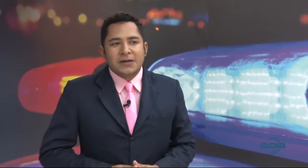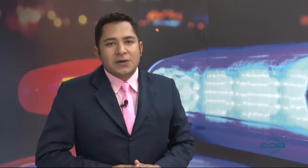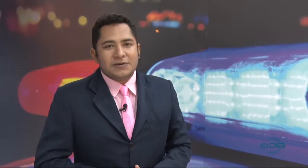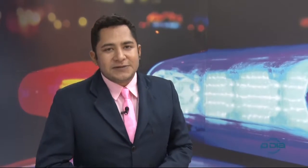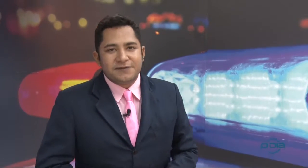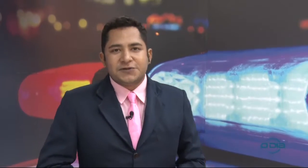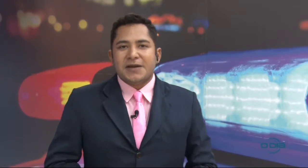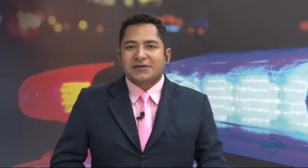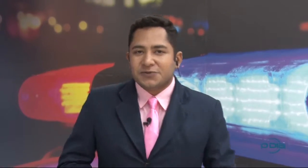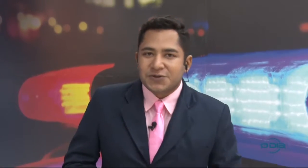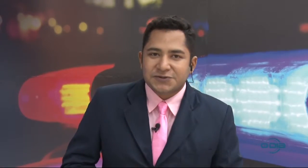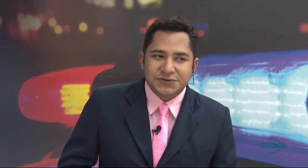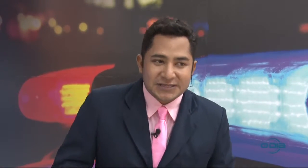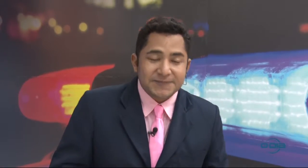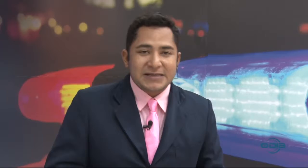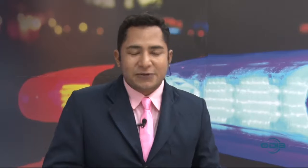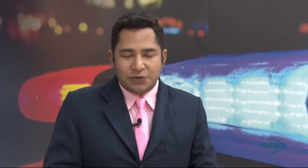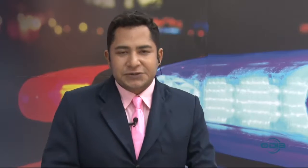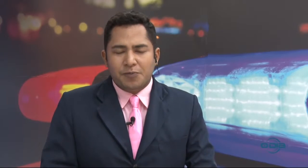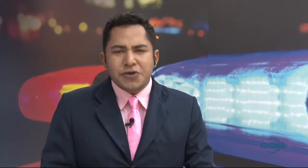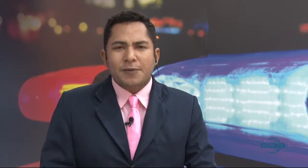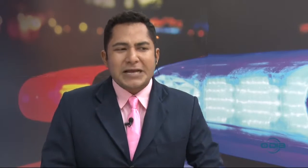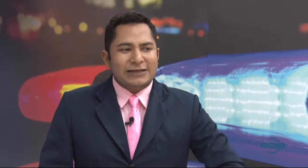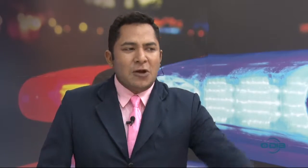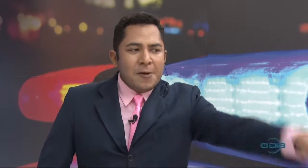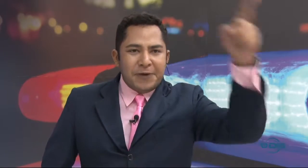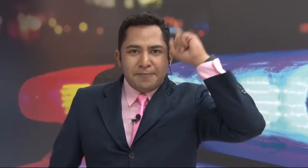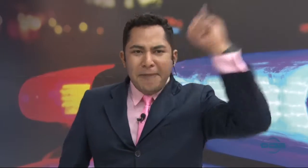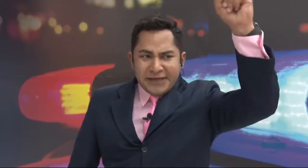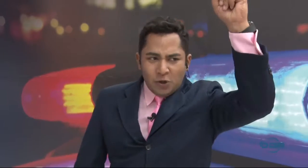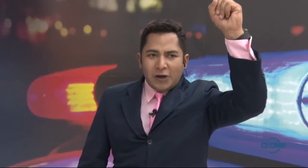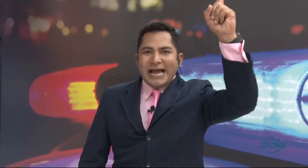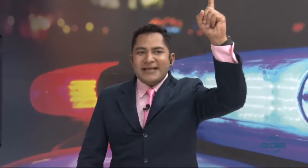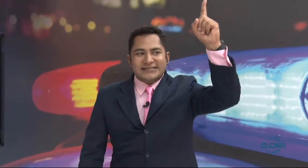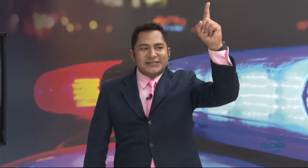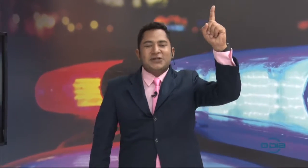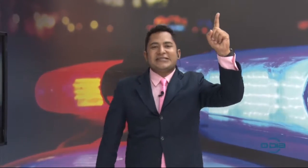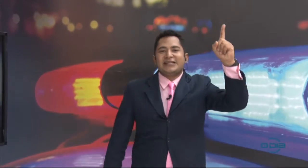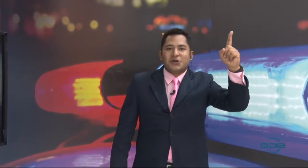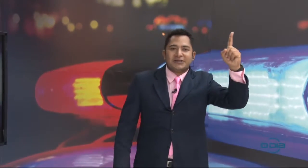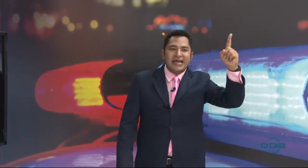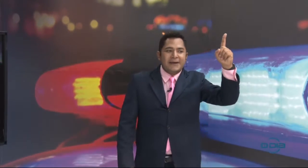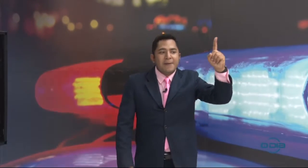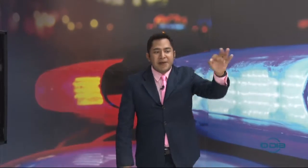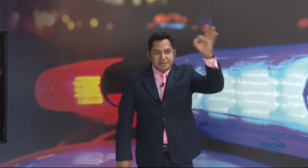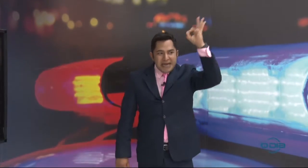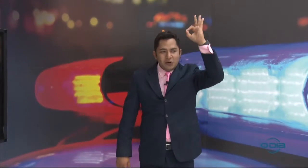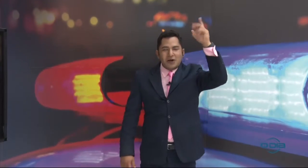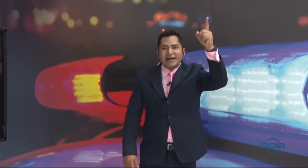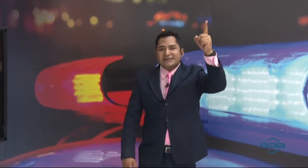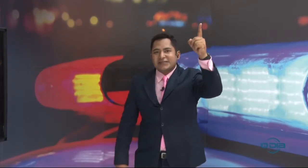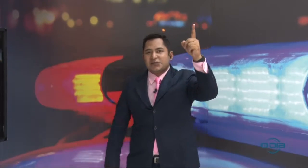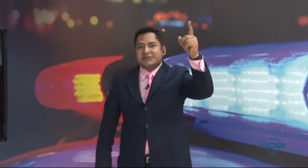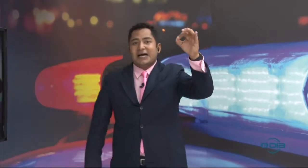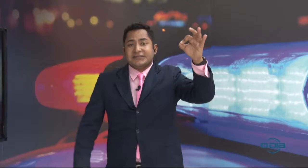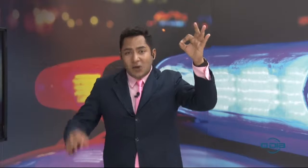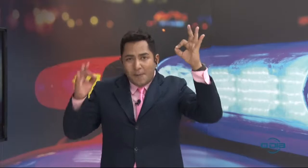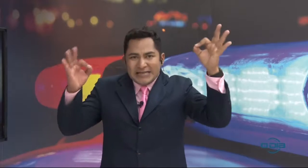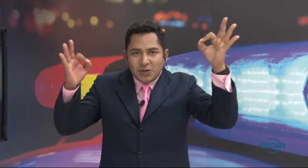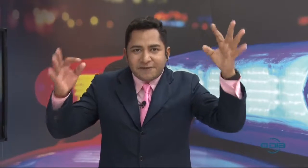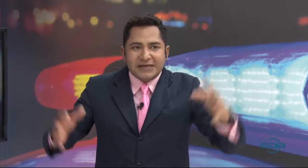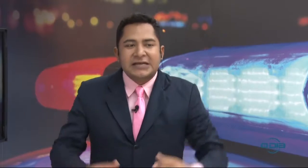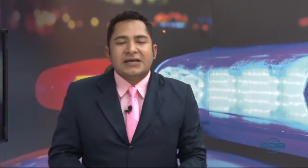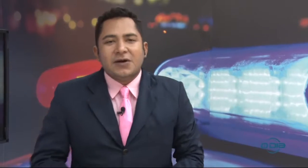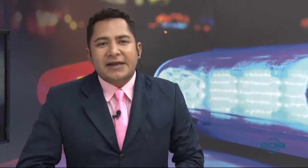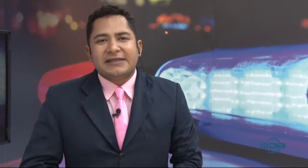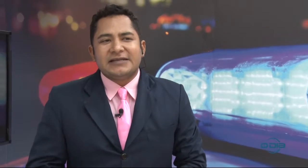carinho, com esse feedback dos nossos telespectadores. Muito obrigado. Primeiro lugar nas redes sociais ontem, hein? Primeiro lugar nas redes sociais. Então,